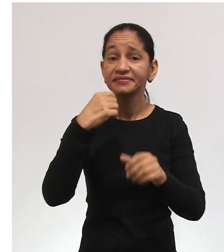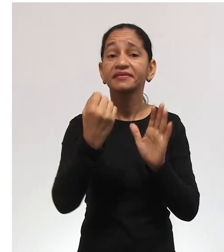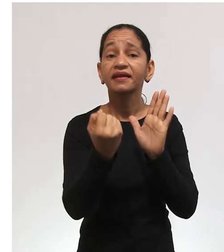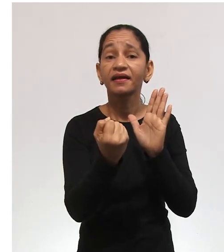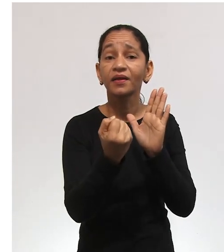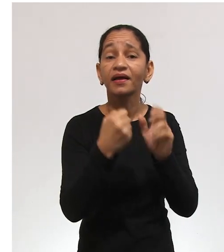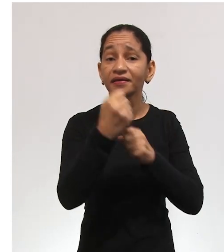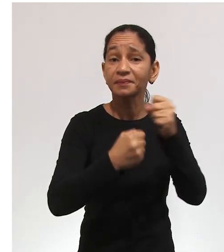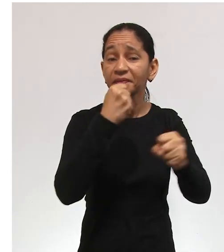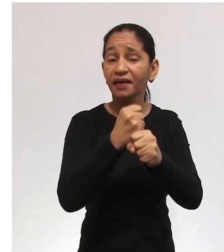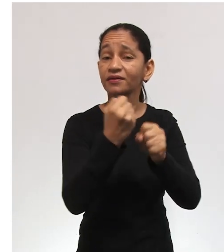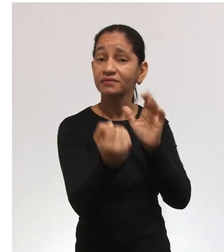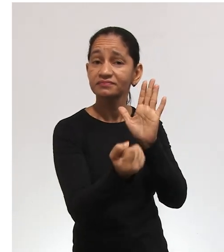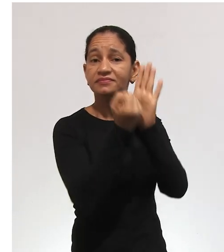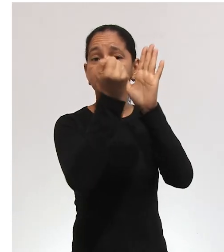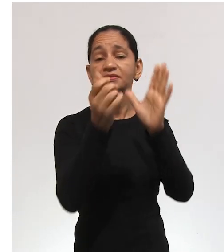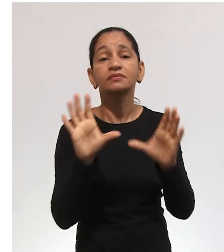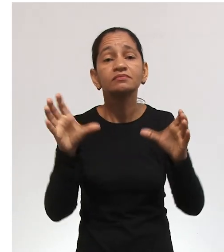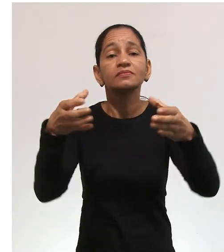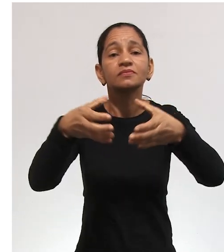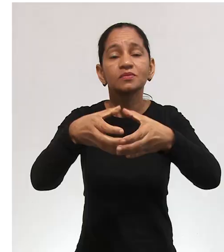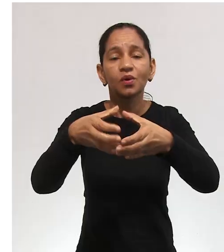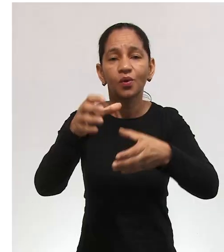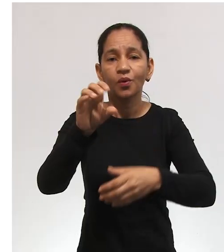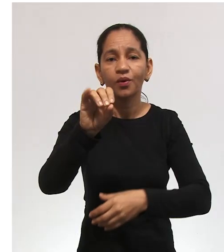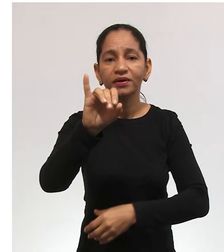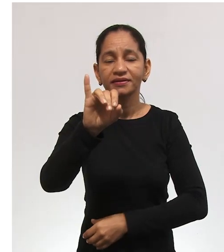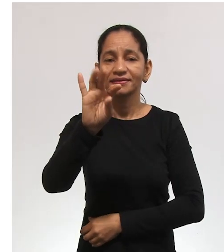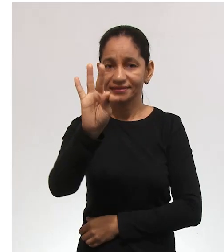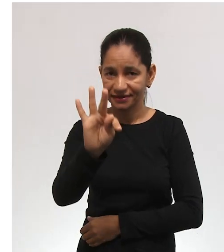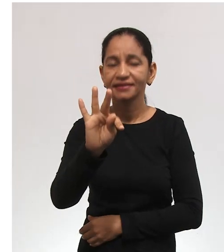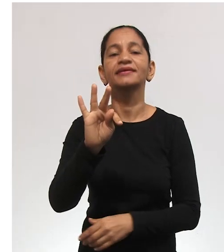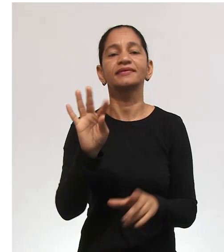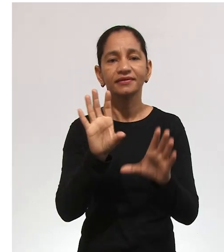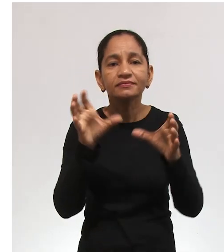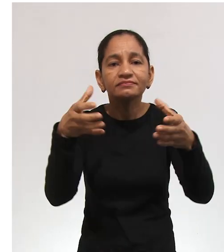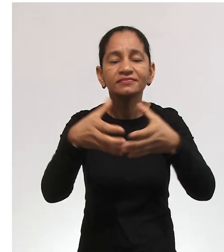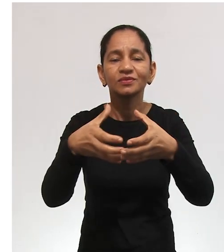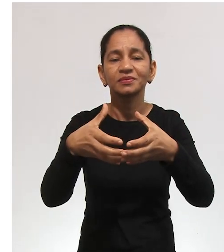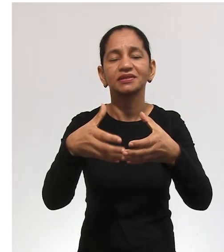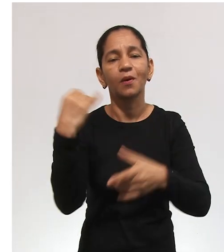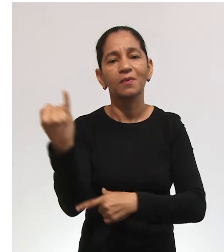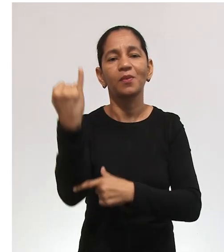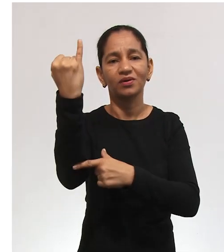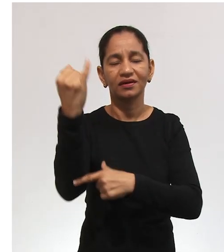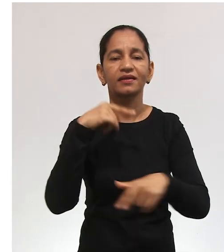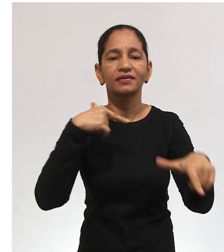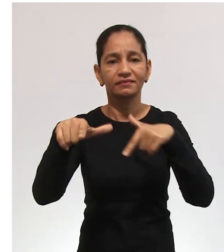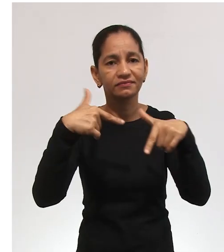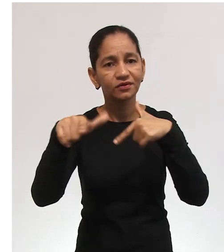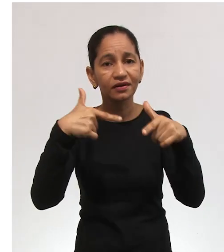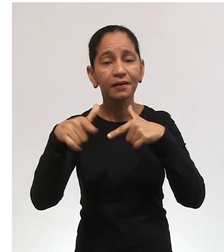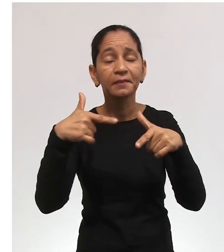ano, foi formada a OIT, que é a Organização Internacional do Trabalho.